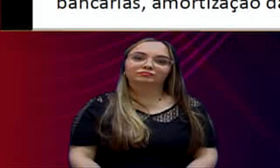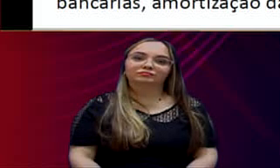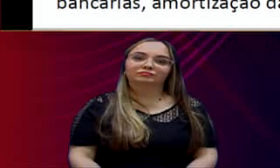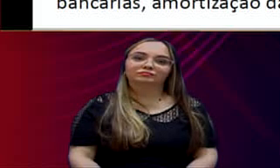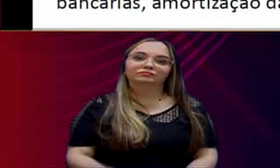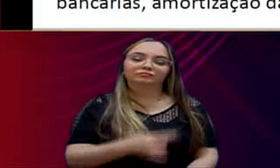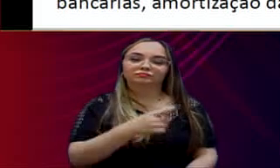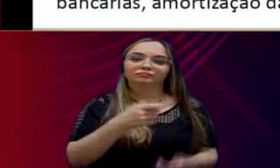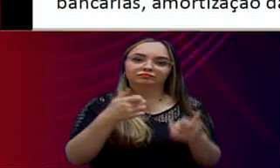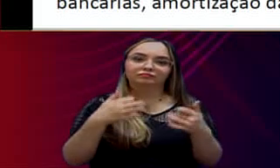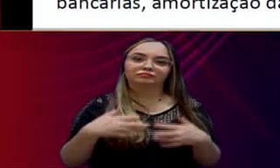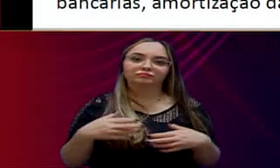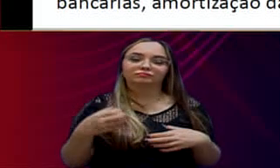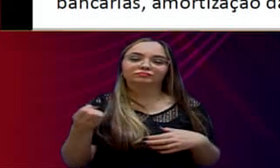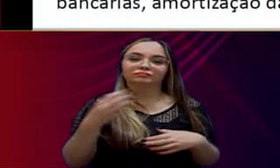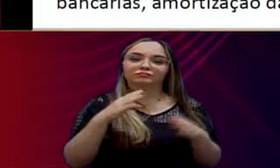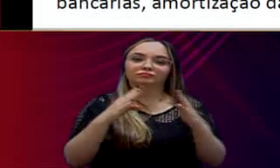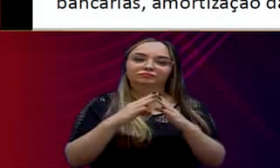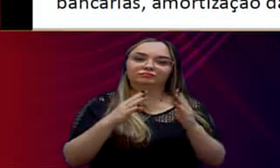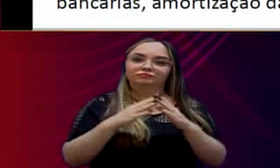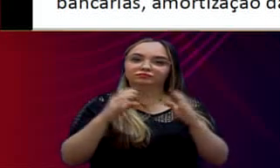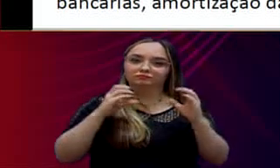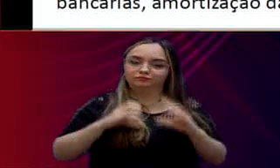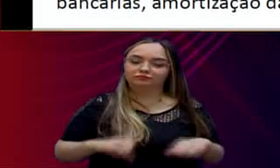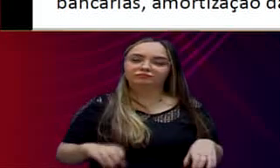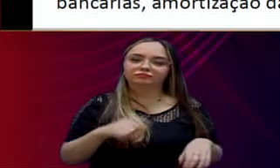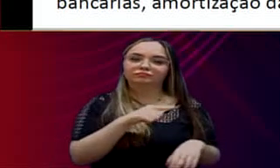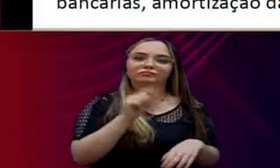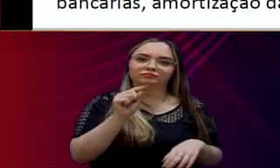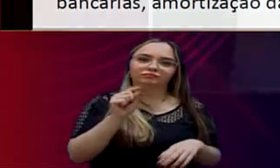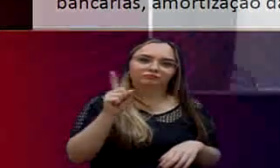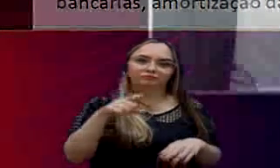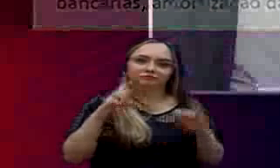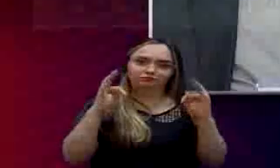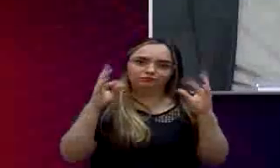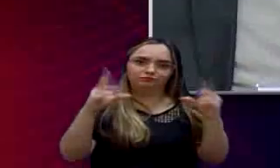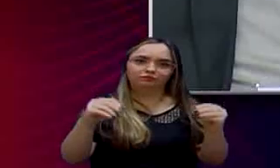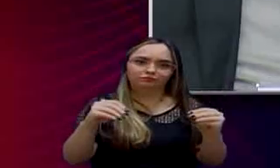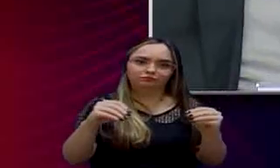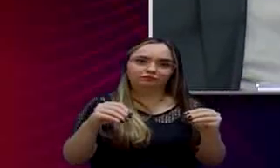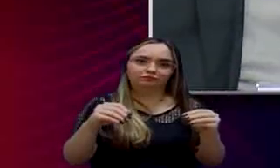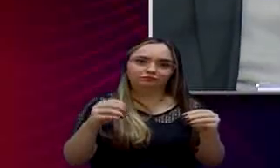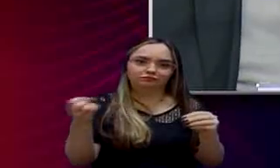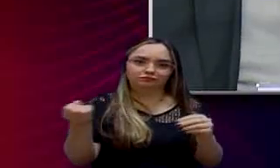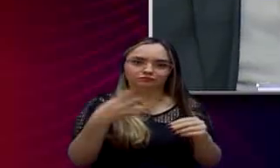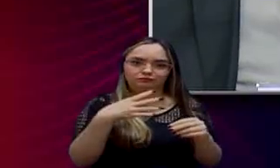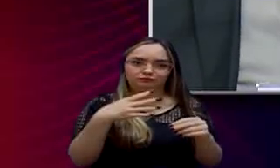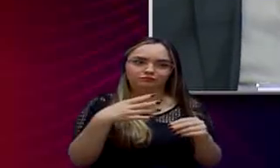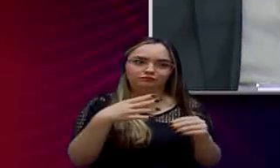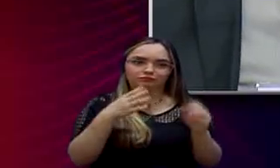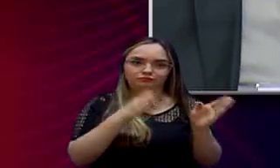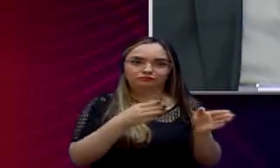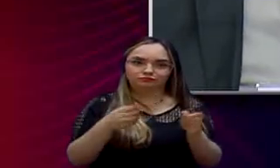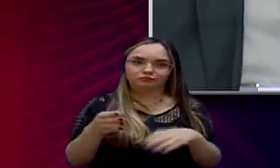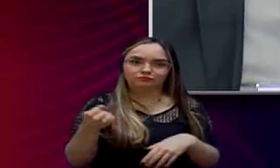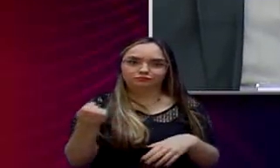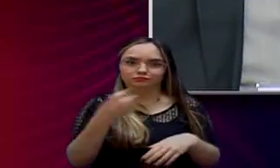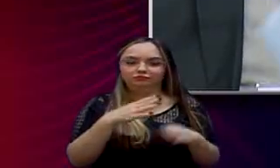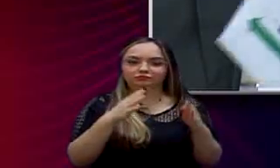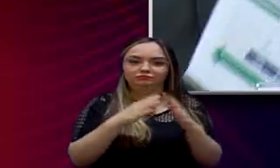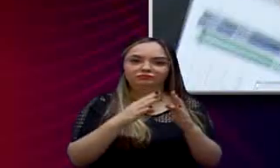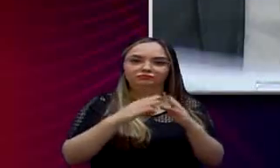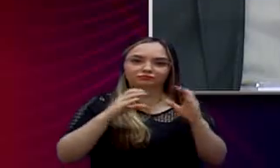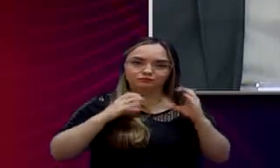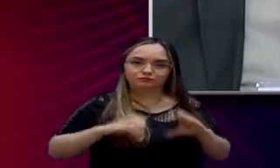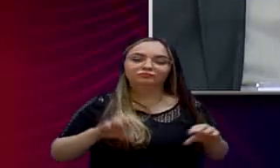aqui Nova Casa do Cidadão é o que é todas elas é o nome do programa é Nova Casa do Cidadão